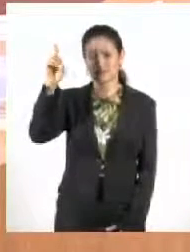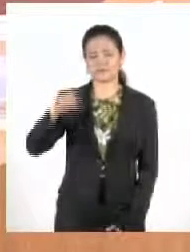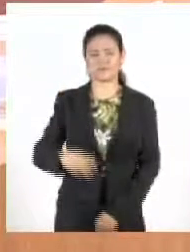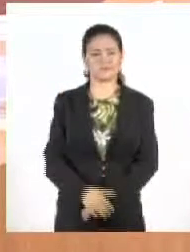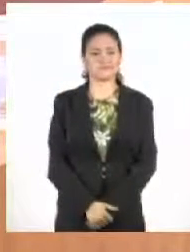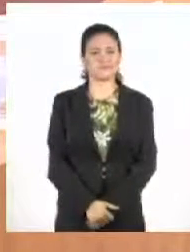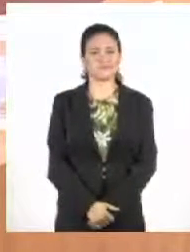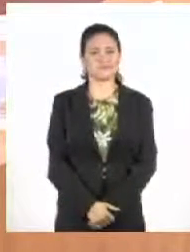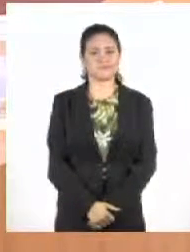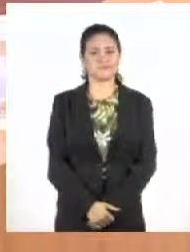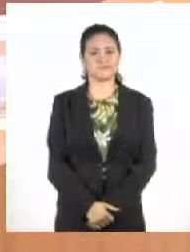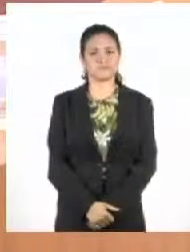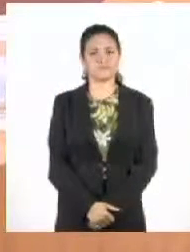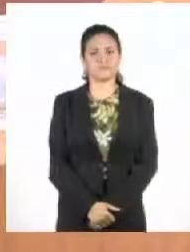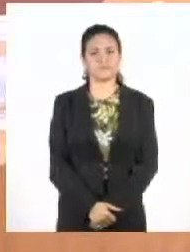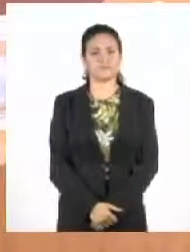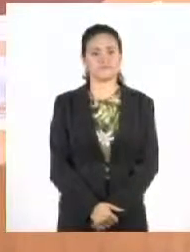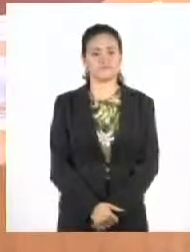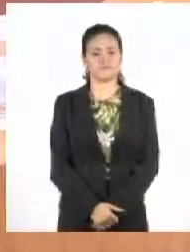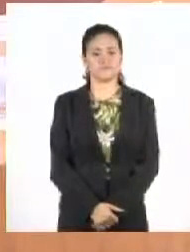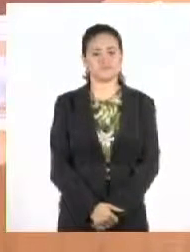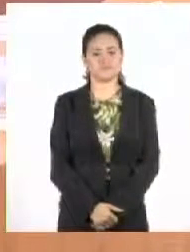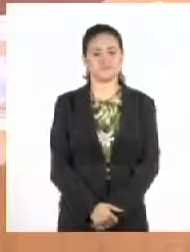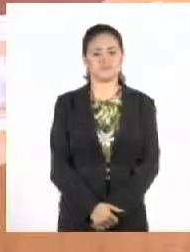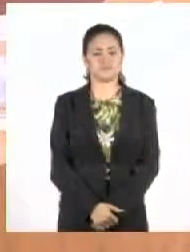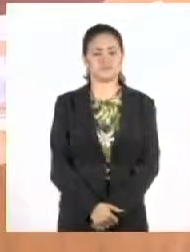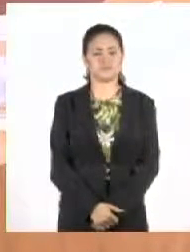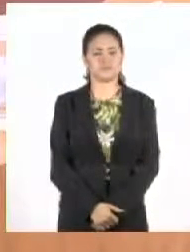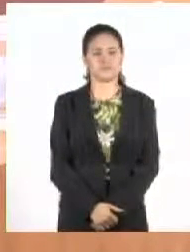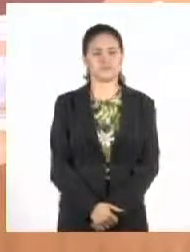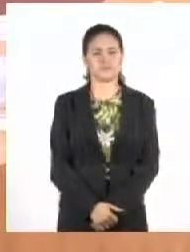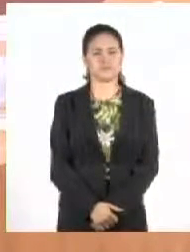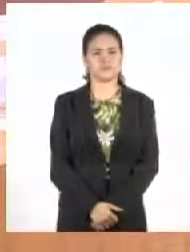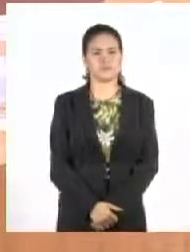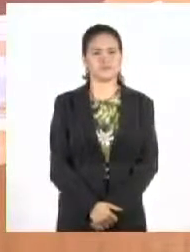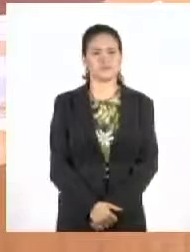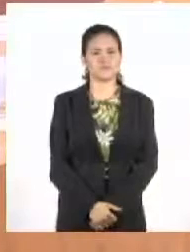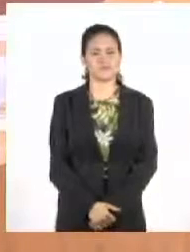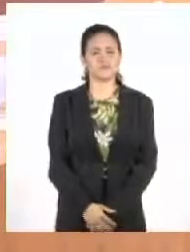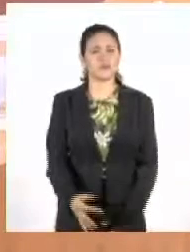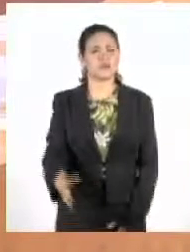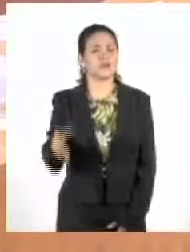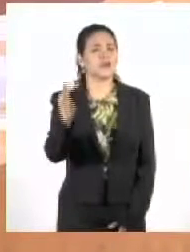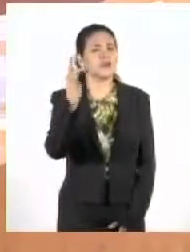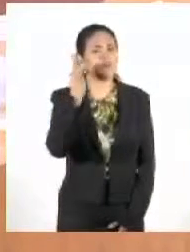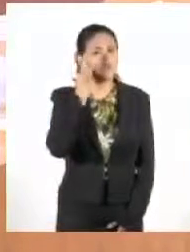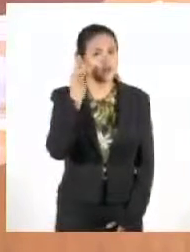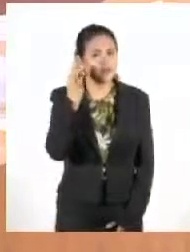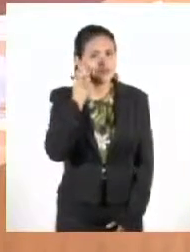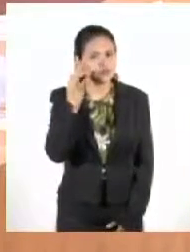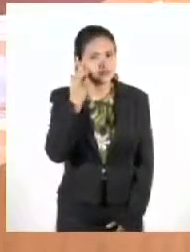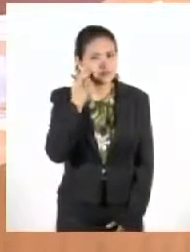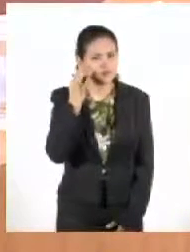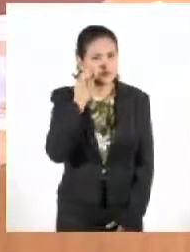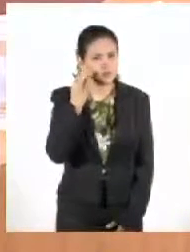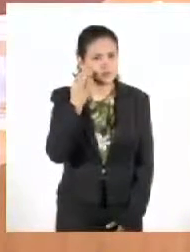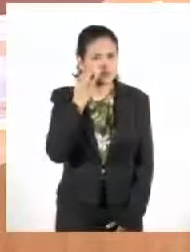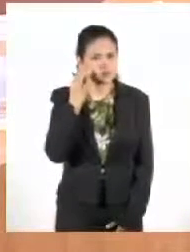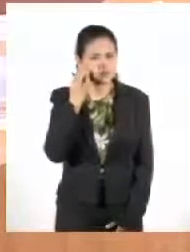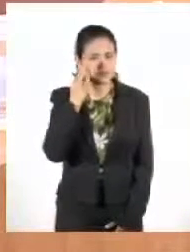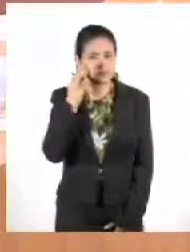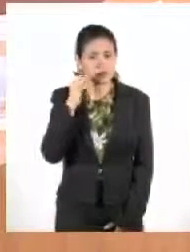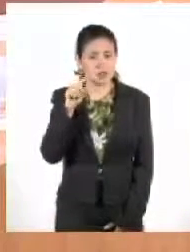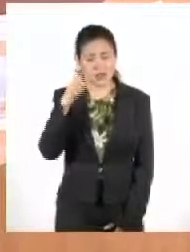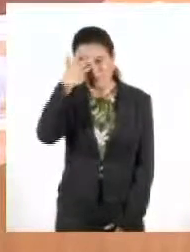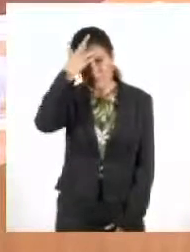Flávio Dino, deputado, não é Deus. Ele, com letras minúsculas,